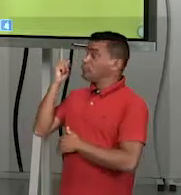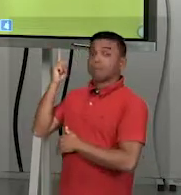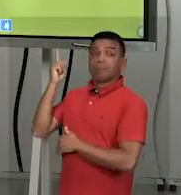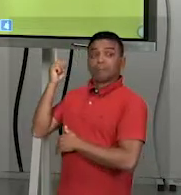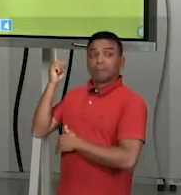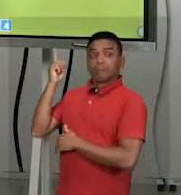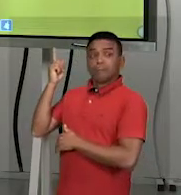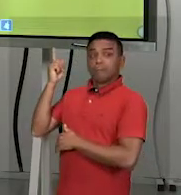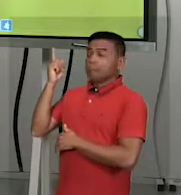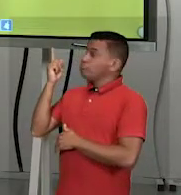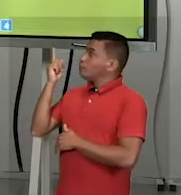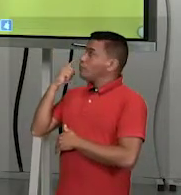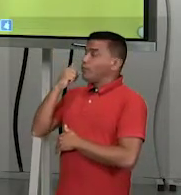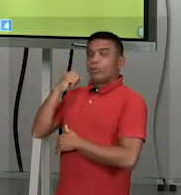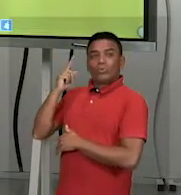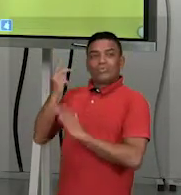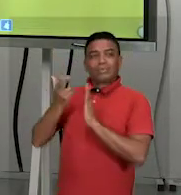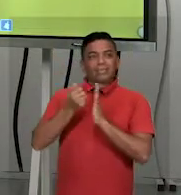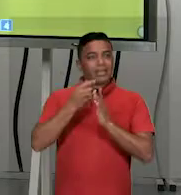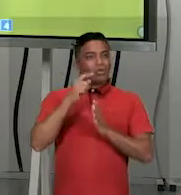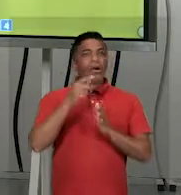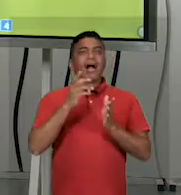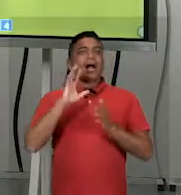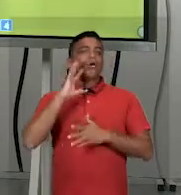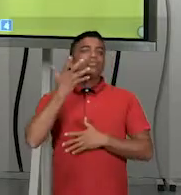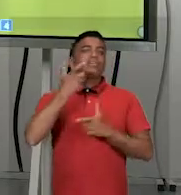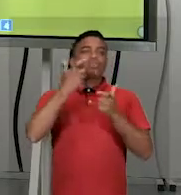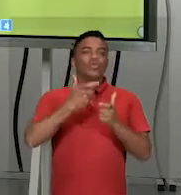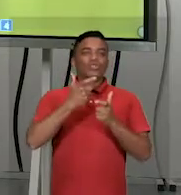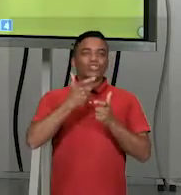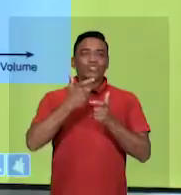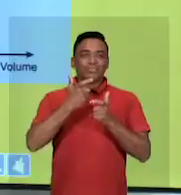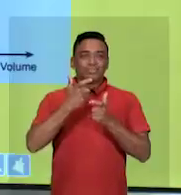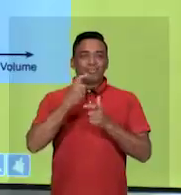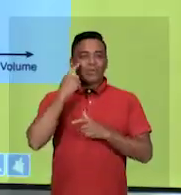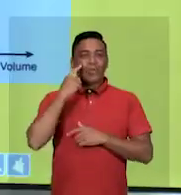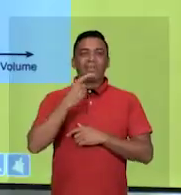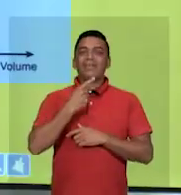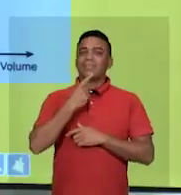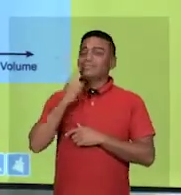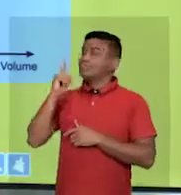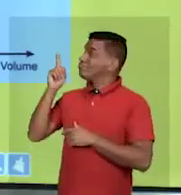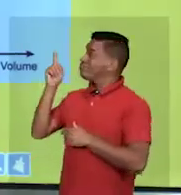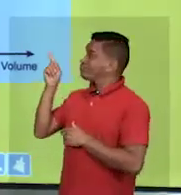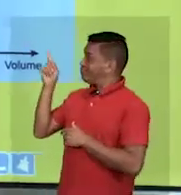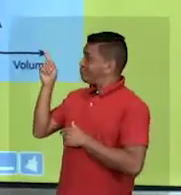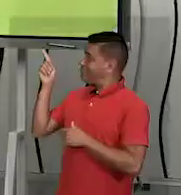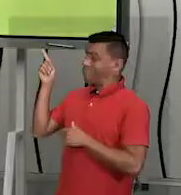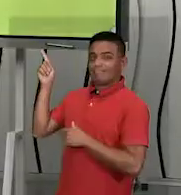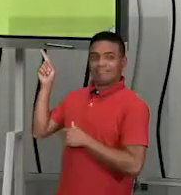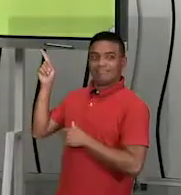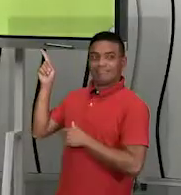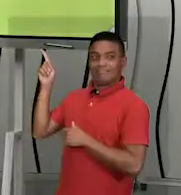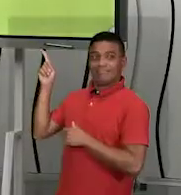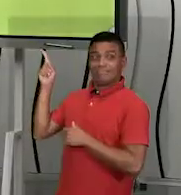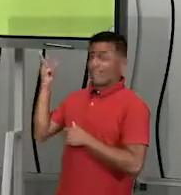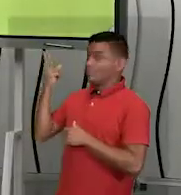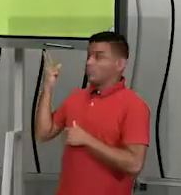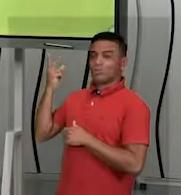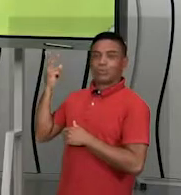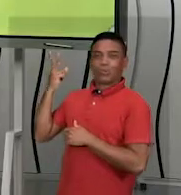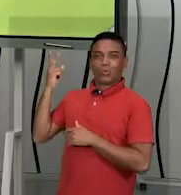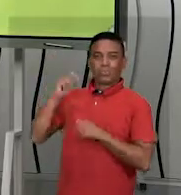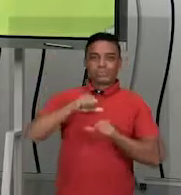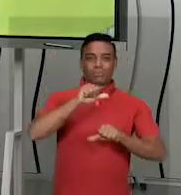a transformação adiabática está aqui, ó. Essa é a adiabática e essa também é a adiabática. Bom,